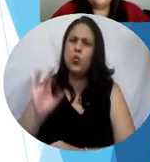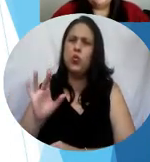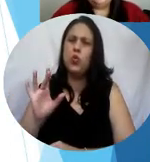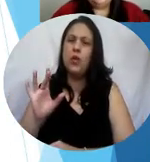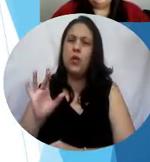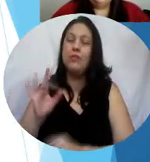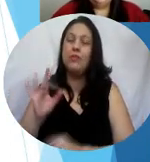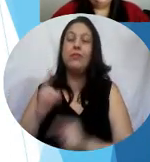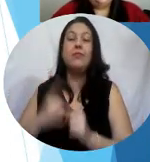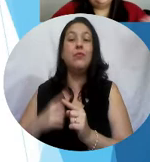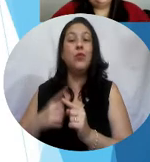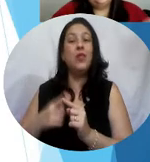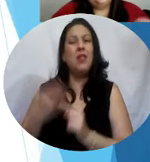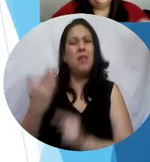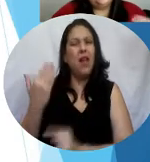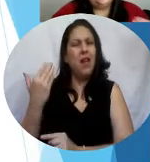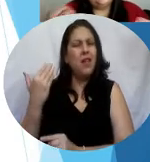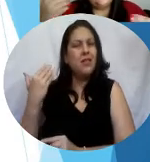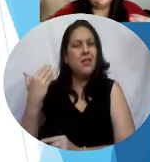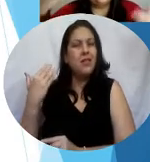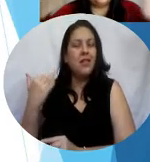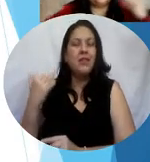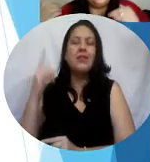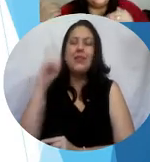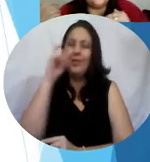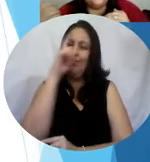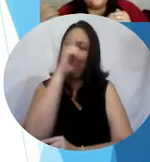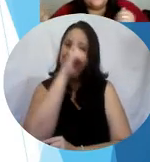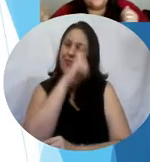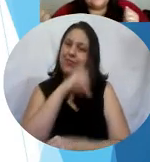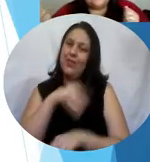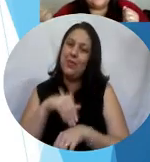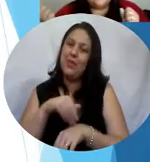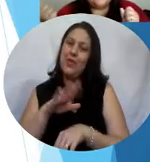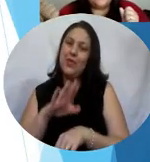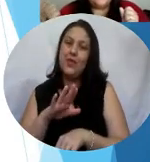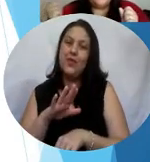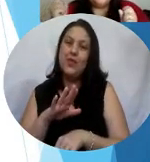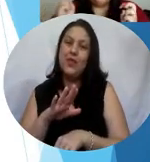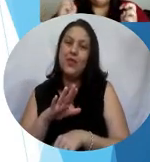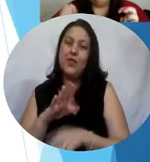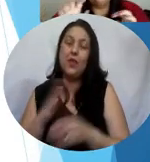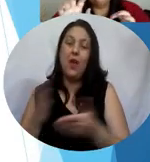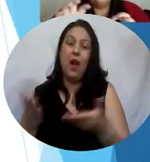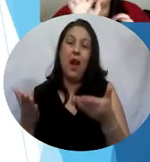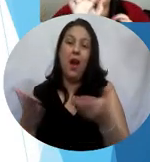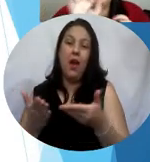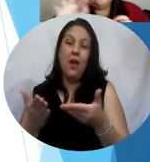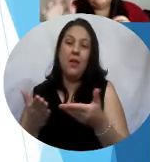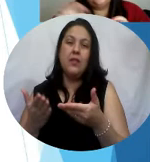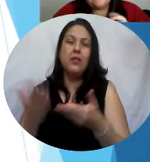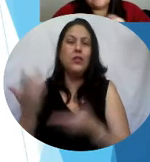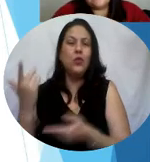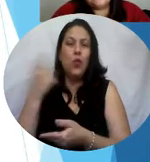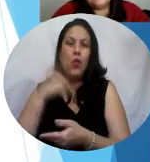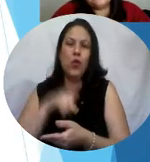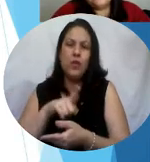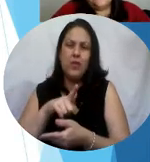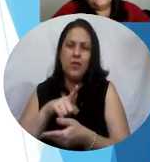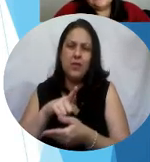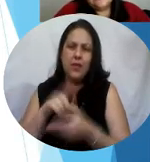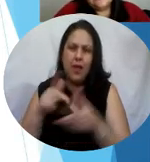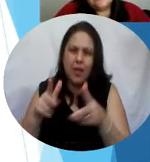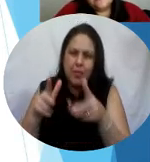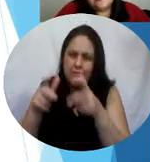rastreamento, e aí a gente começa a identificar desde os primeiros anos de vida dessa pessoa, e a gente já consegue identificar